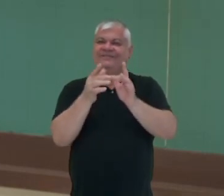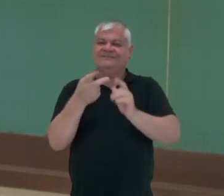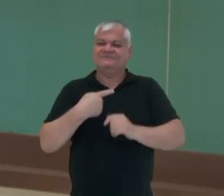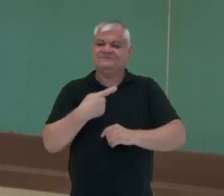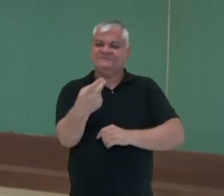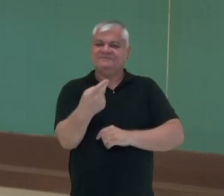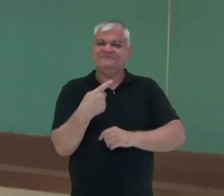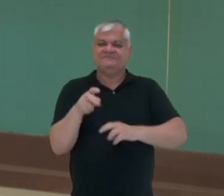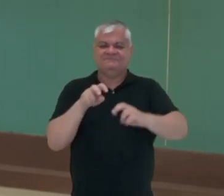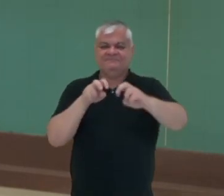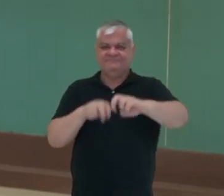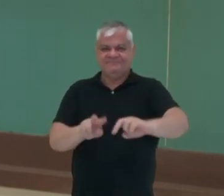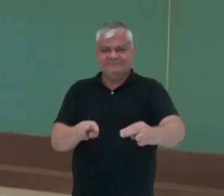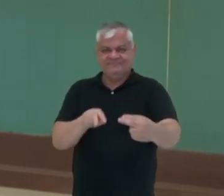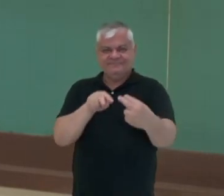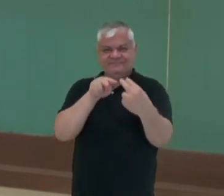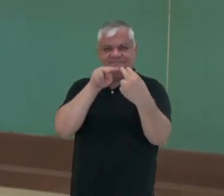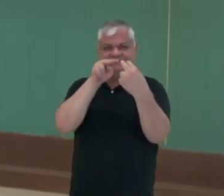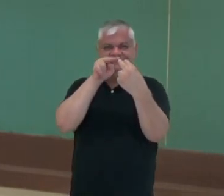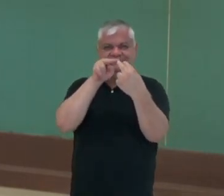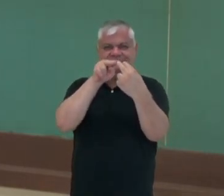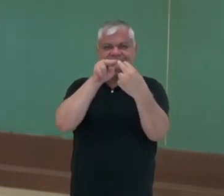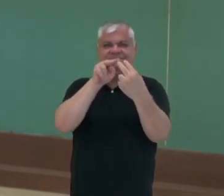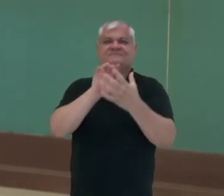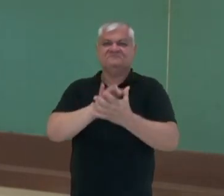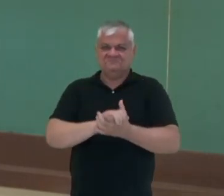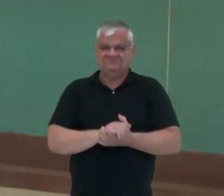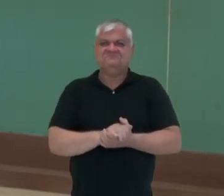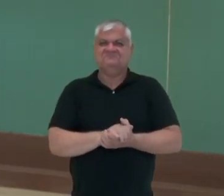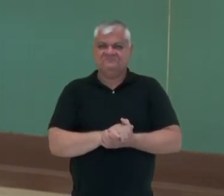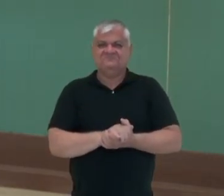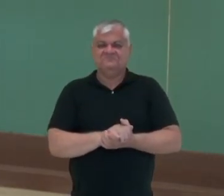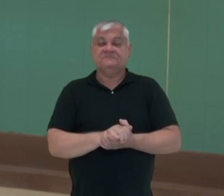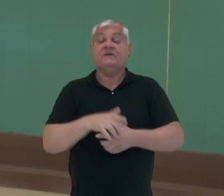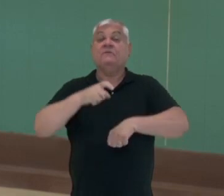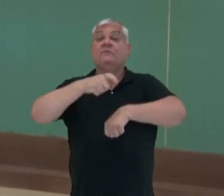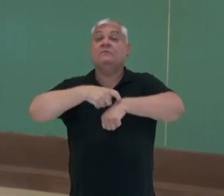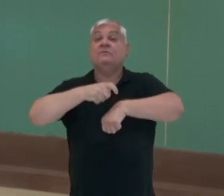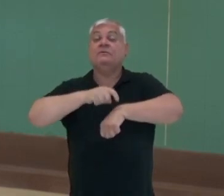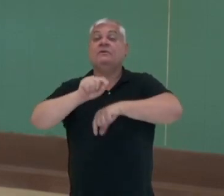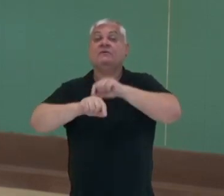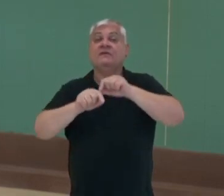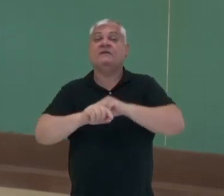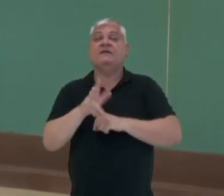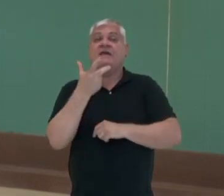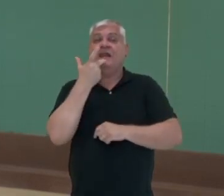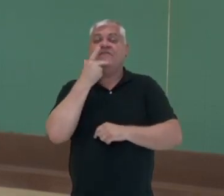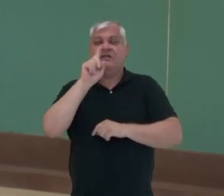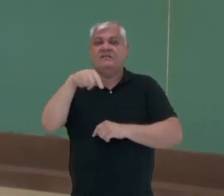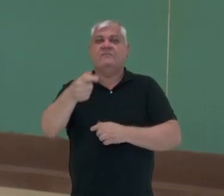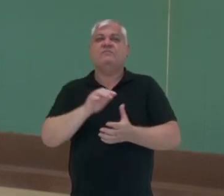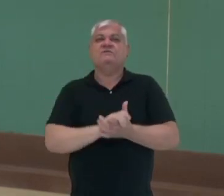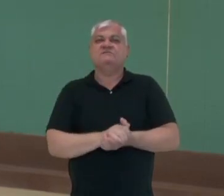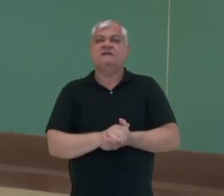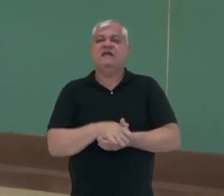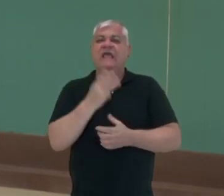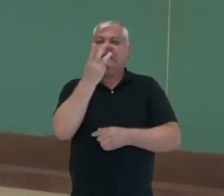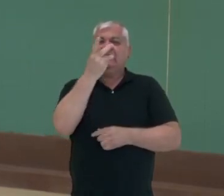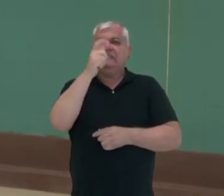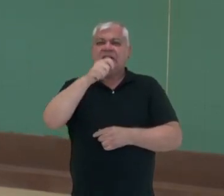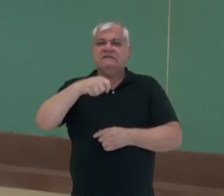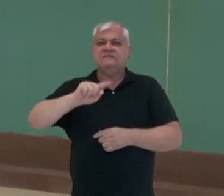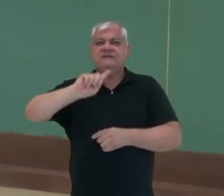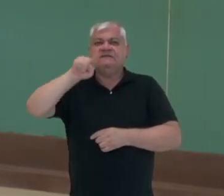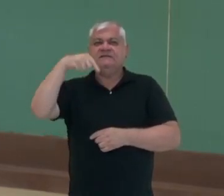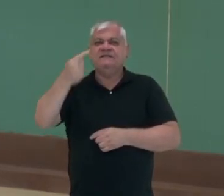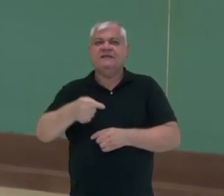e esse oi, vamos colocar assim, através das mãos. Então, nesse momento, ela fala assim, logo depois dessa performance, após 3 meses me